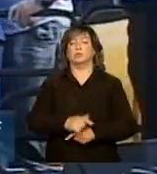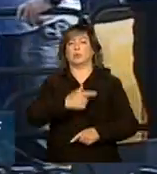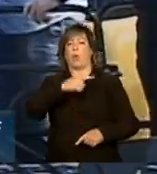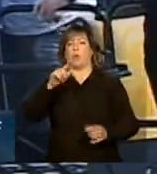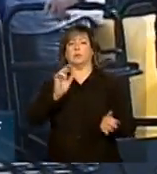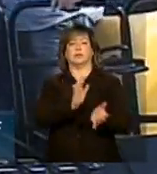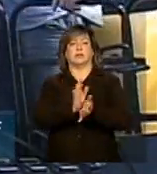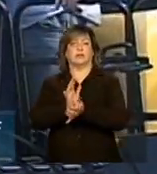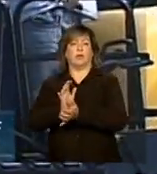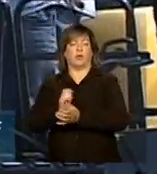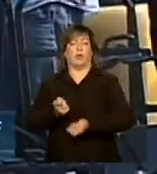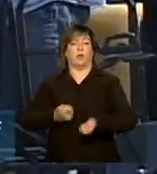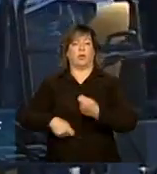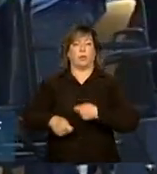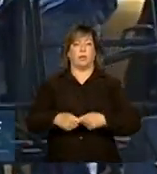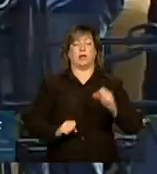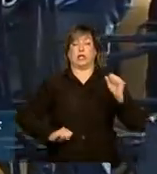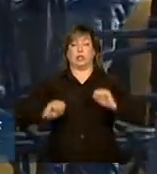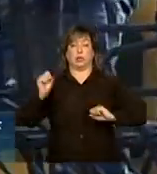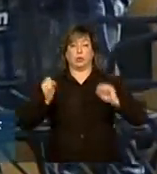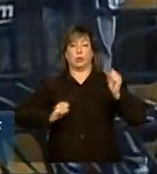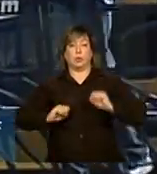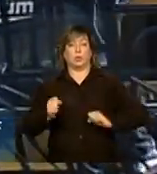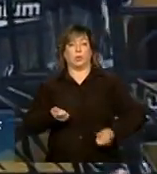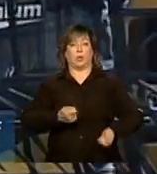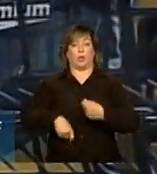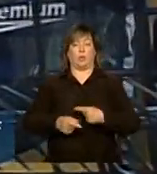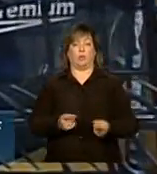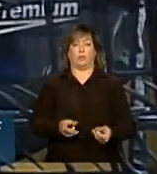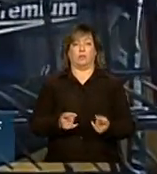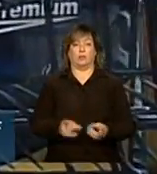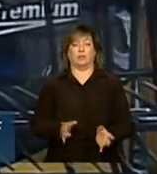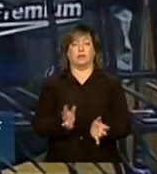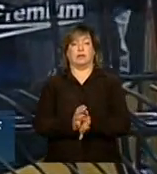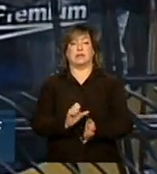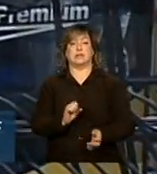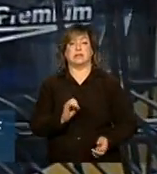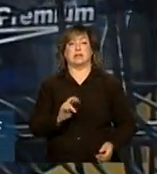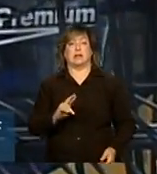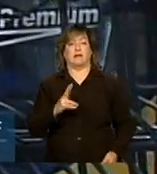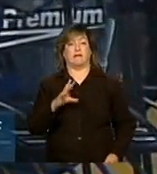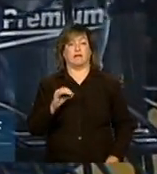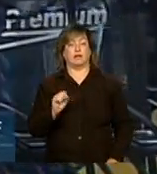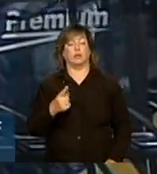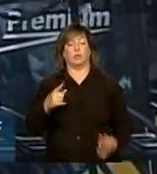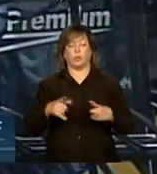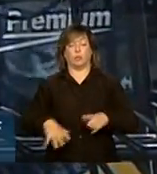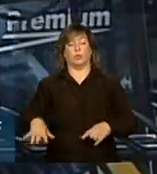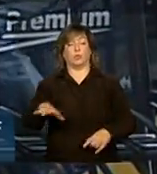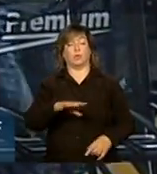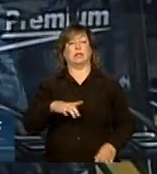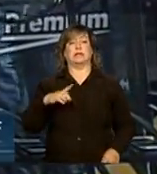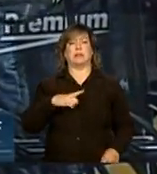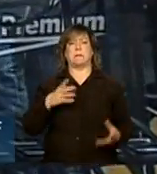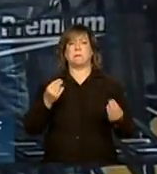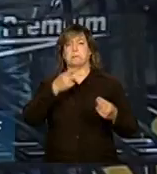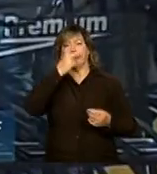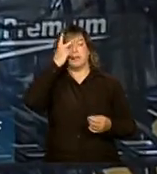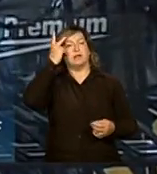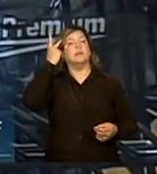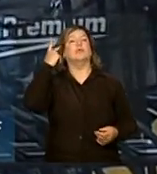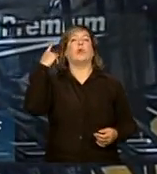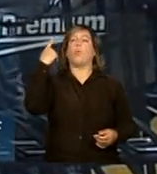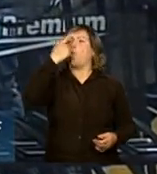economia como também a indústria Comércio Setor de serviços e uma região que tem atraído